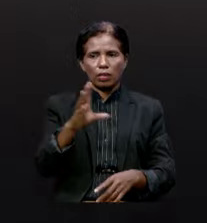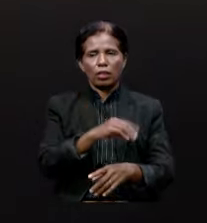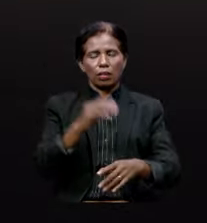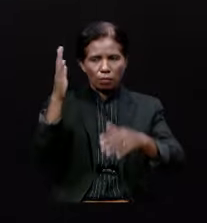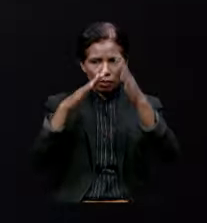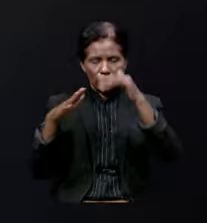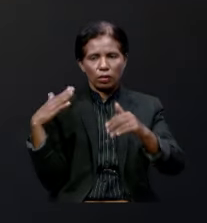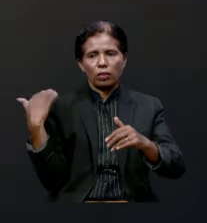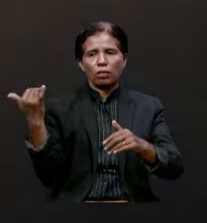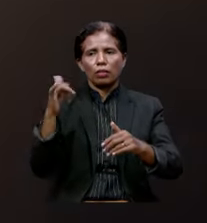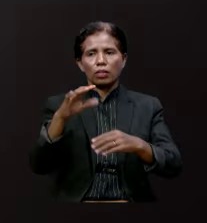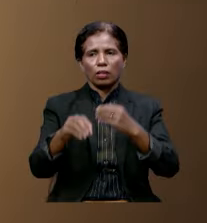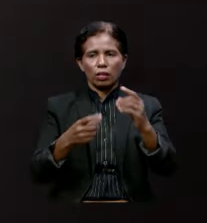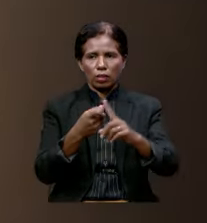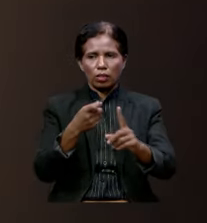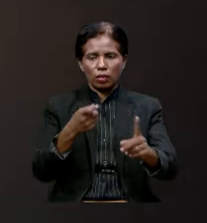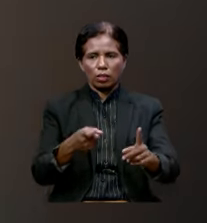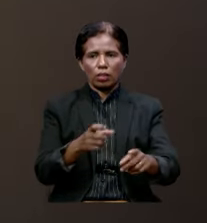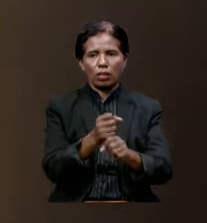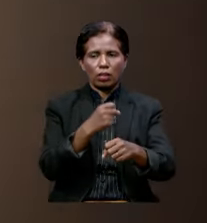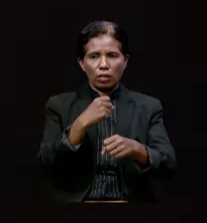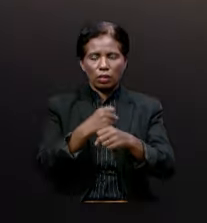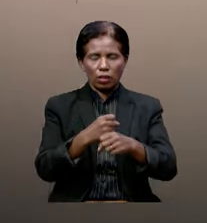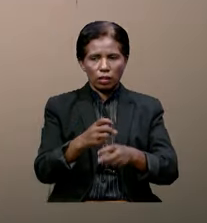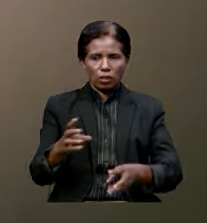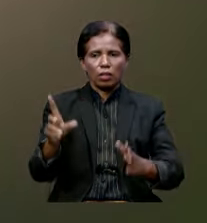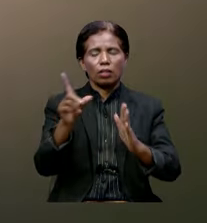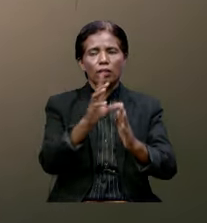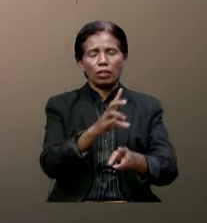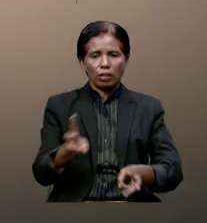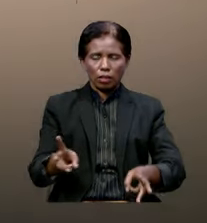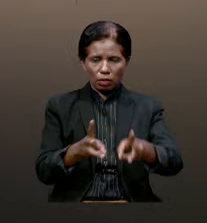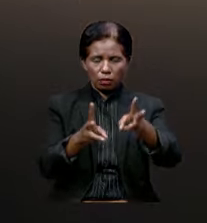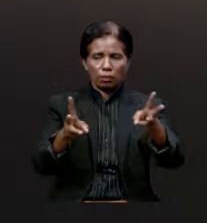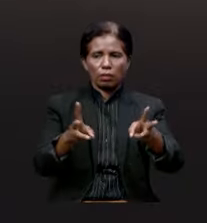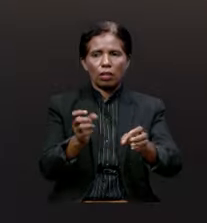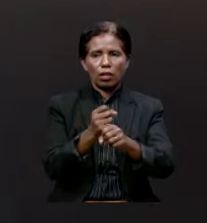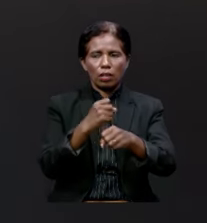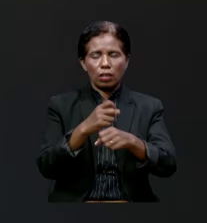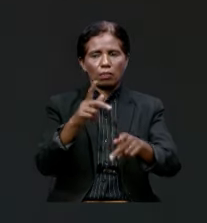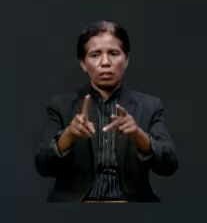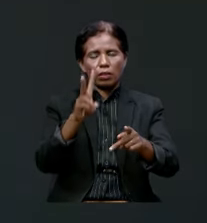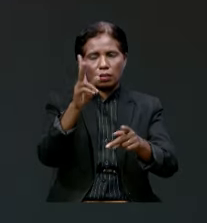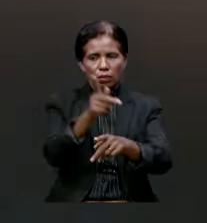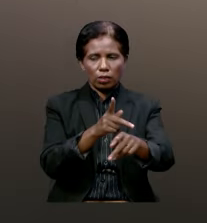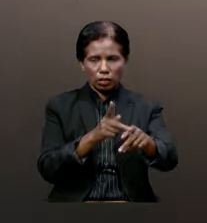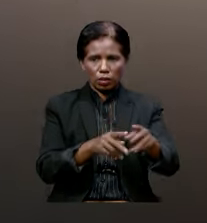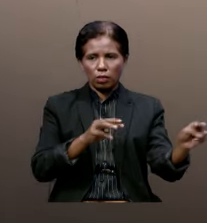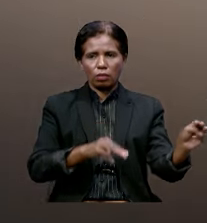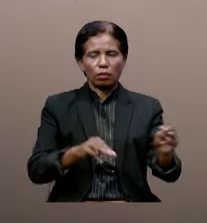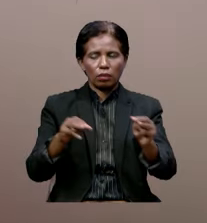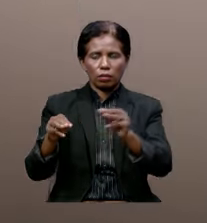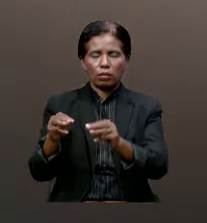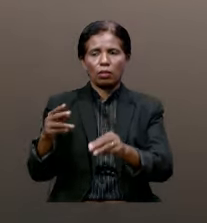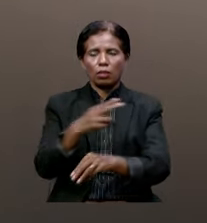entre jovem sirane considera perturba ordem público, tamba resulta na rua Retancanek, hori transfere queiras para o